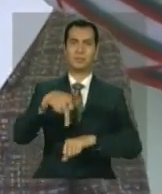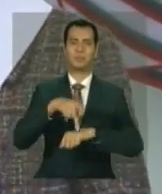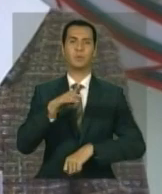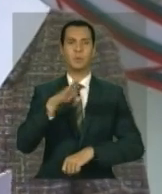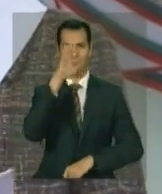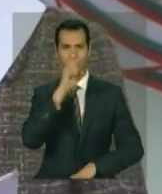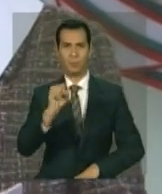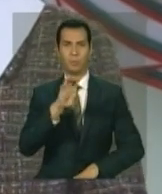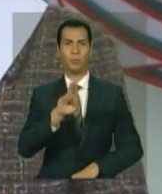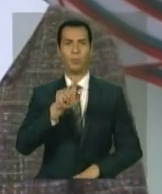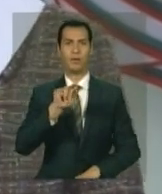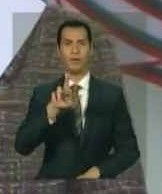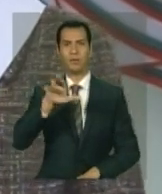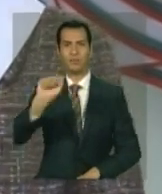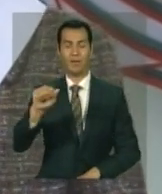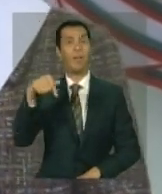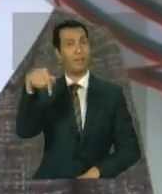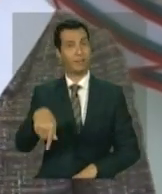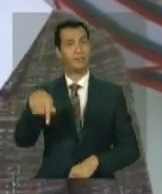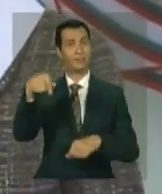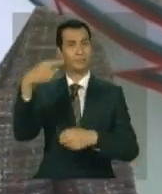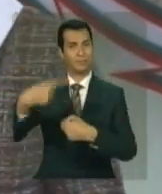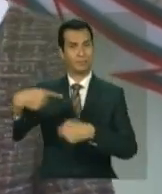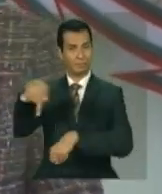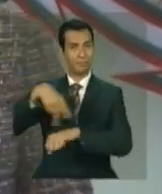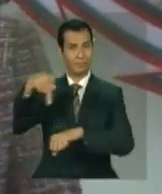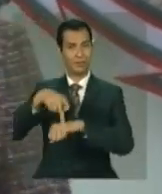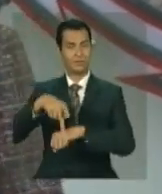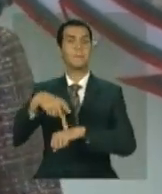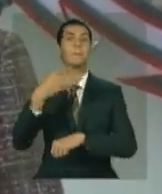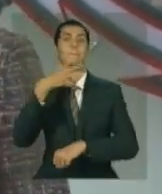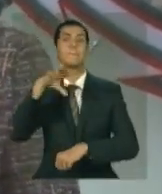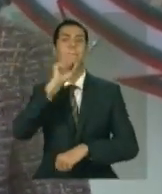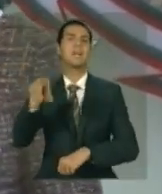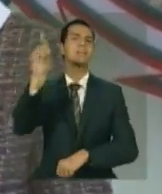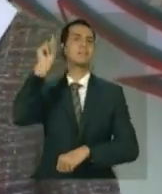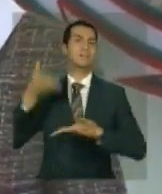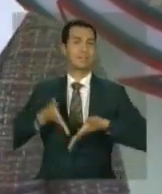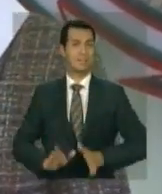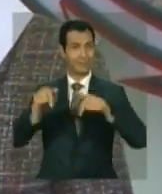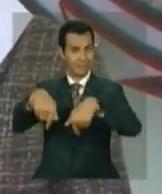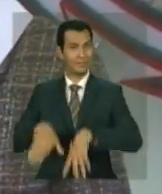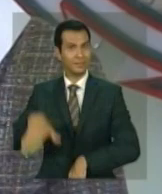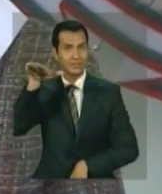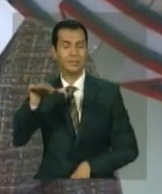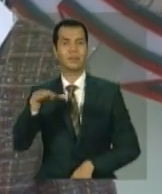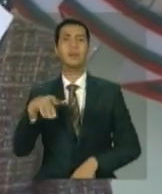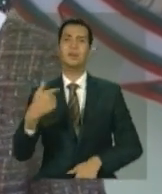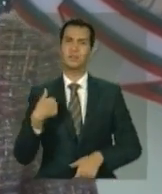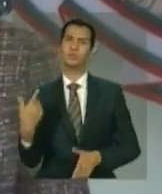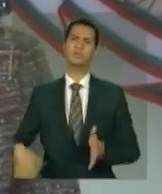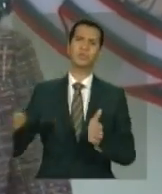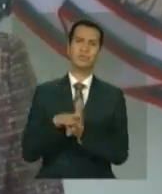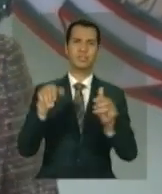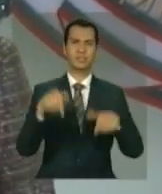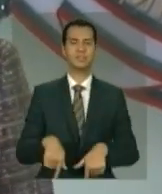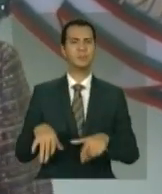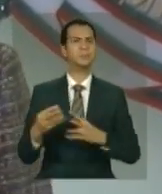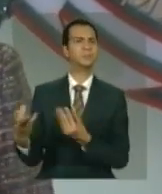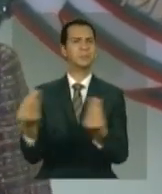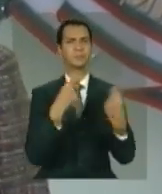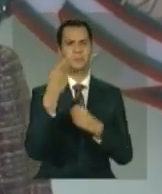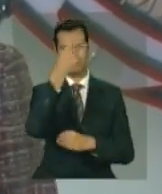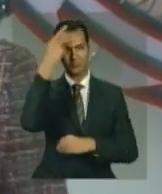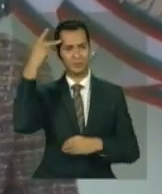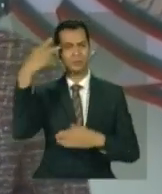pai e, desde que cheguei aqui, recebi muitas manifestações de afeto de seus